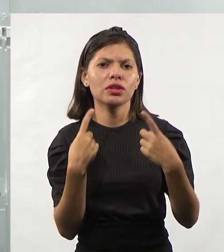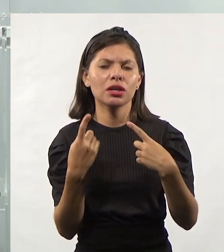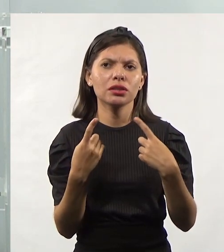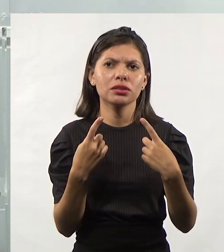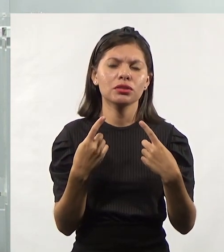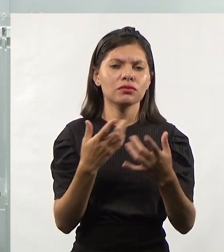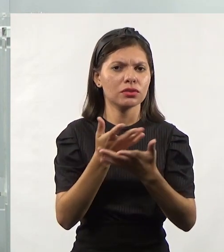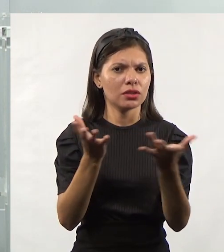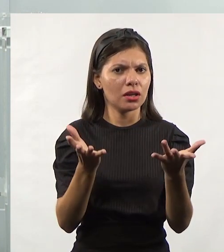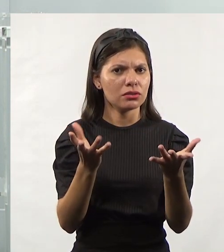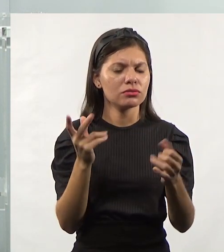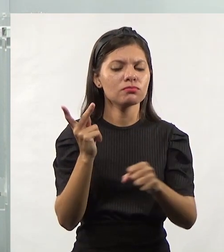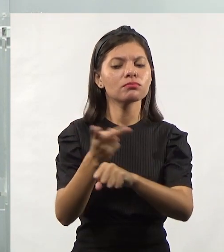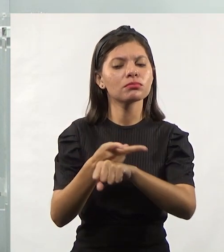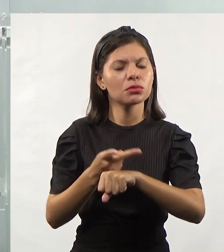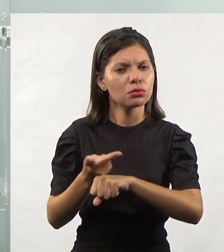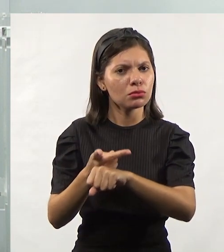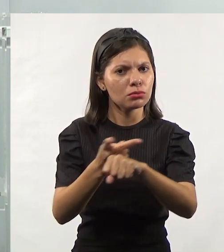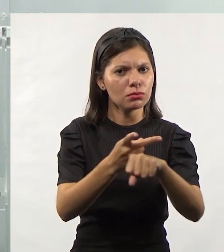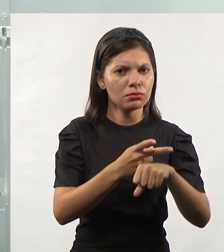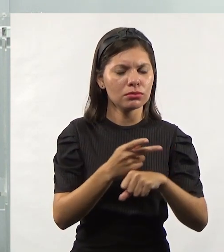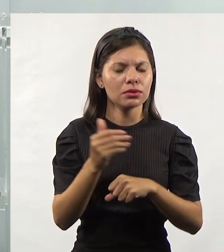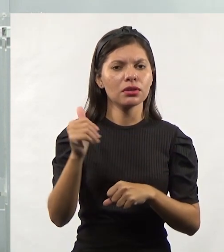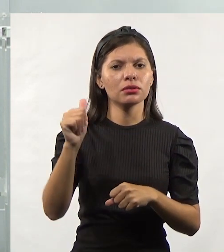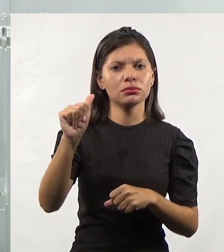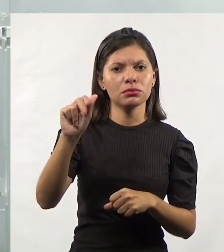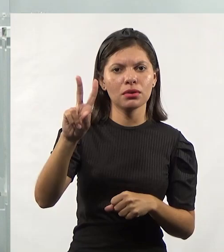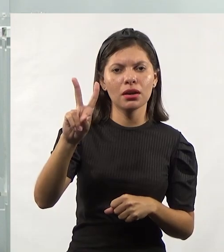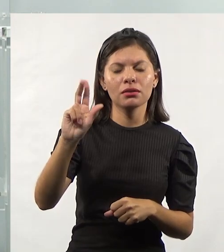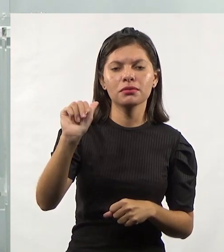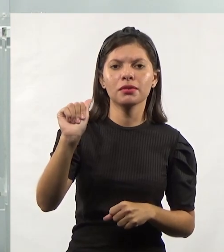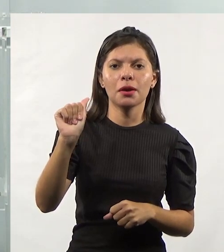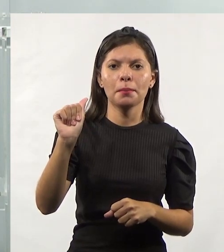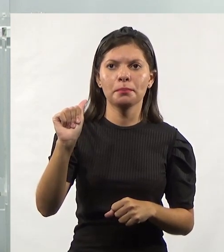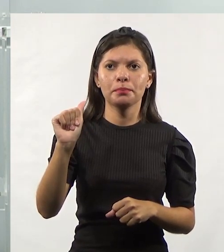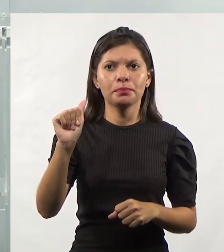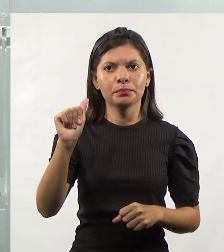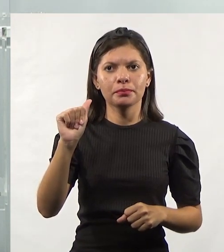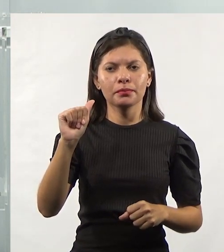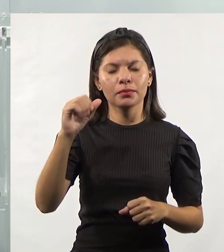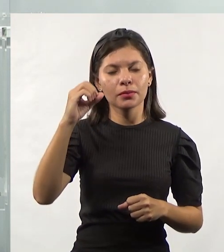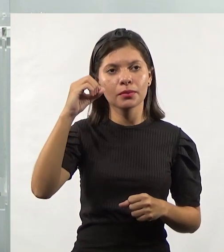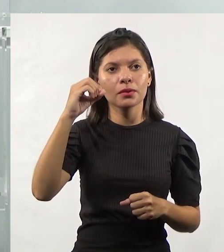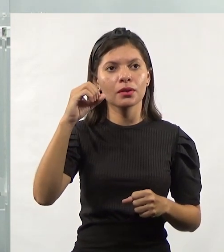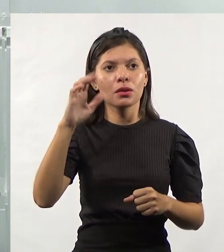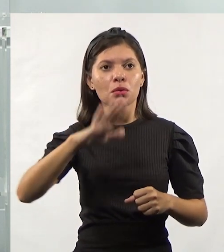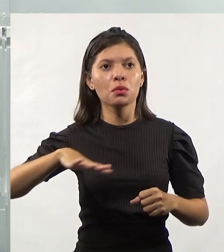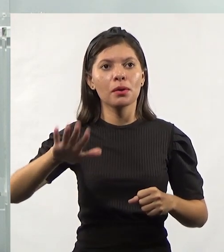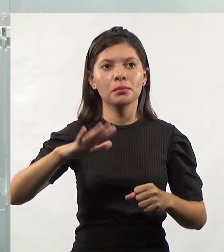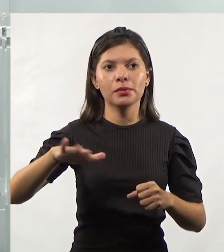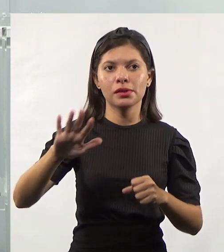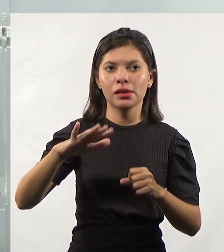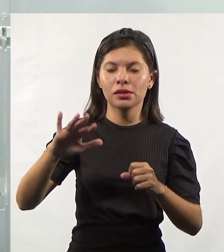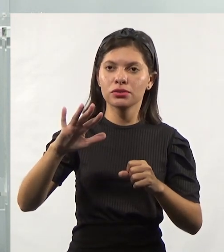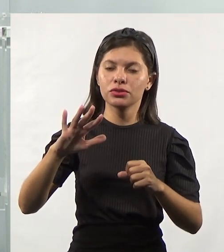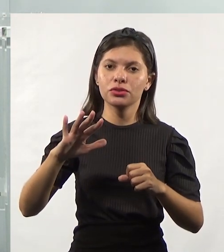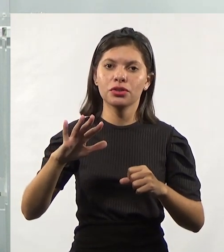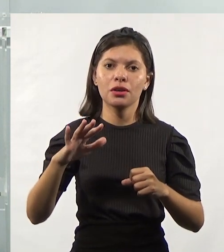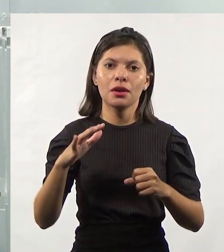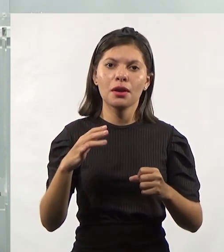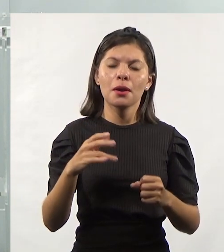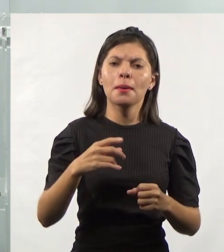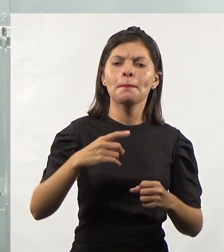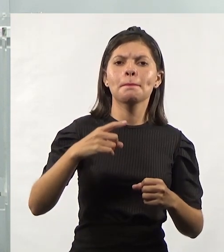é bom sempre estar esclarecendo. Procura a gente lá pelo AVA, né, pelo Ambiente Virtual de Aprendizagem.